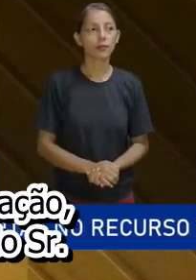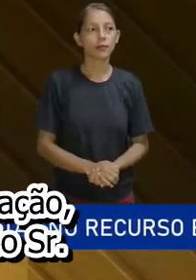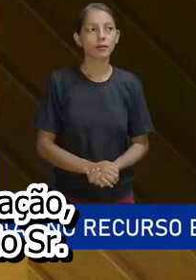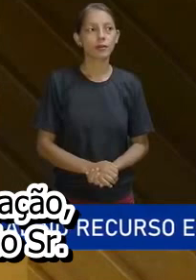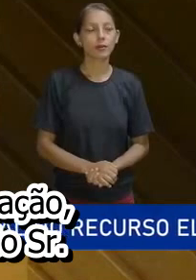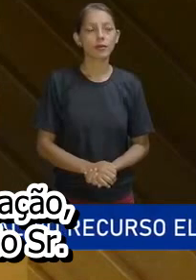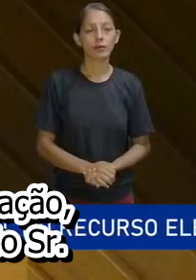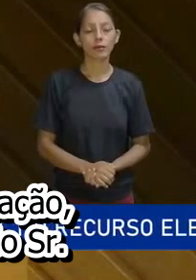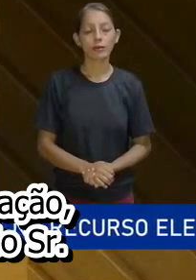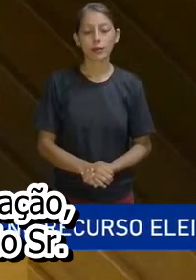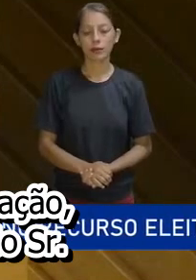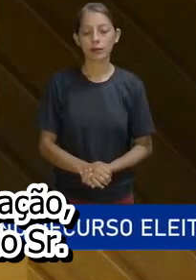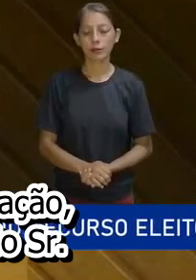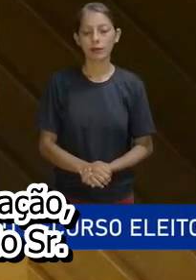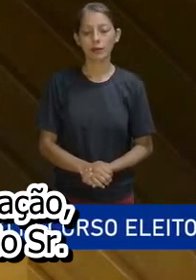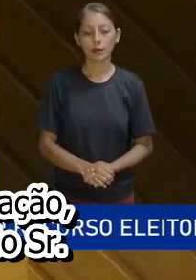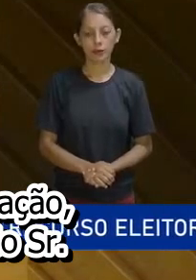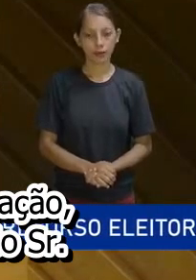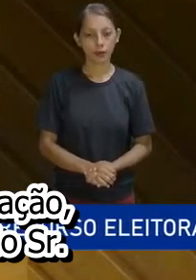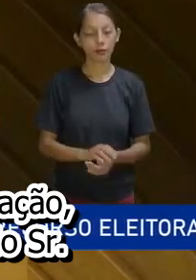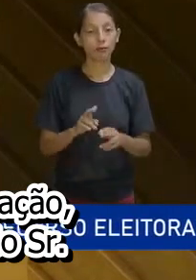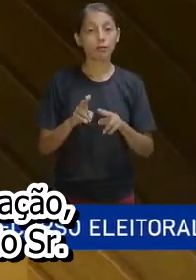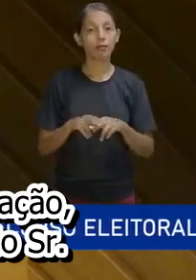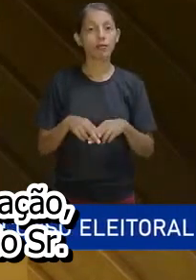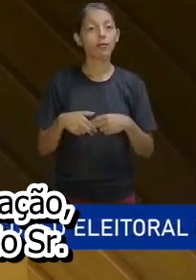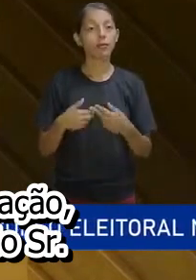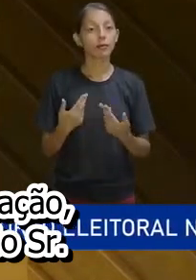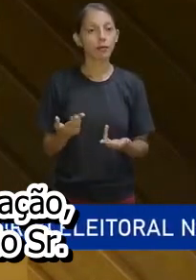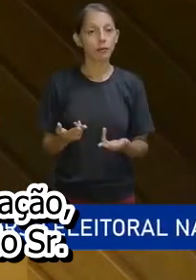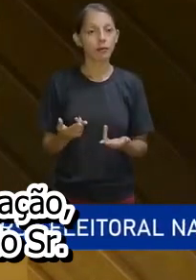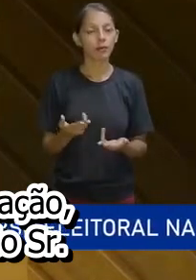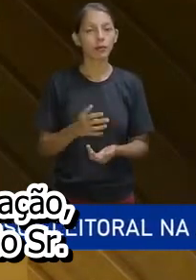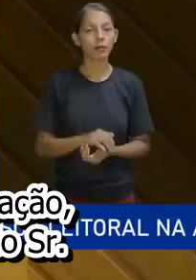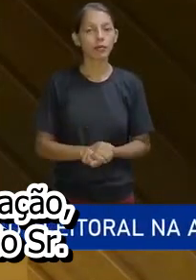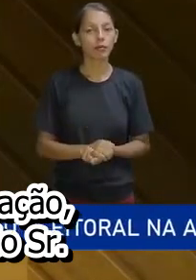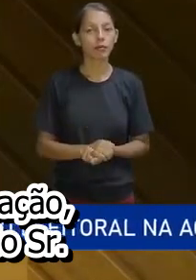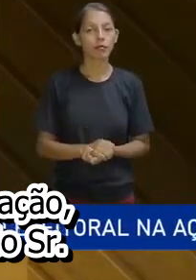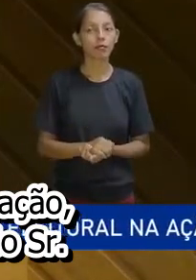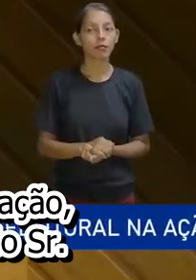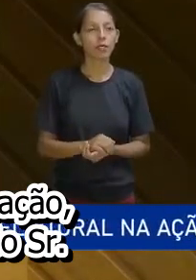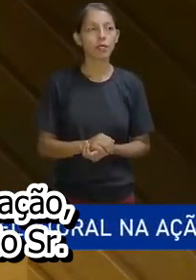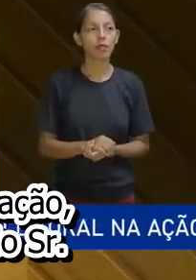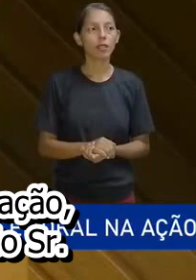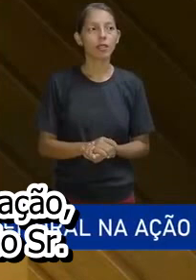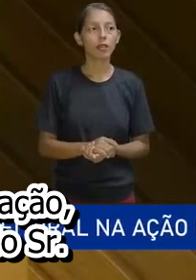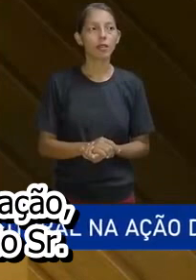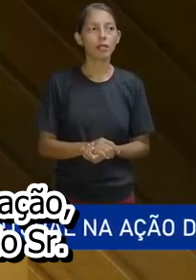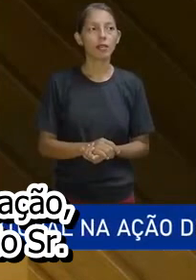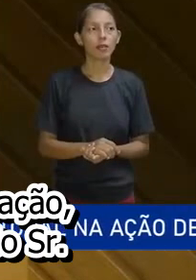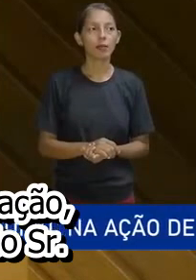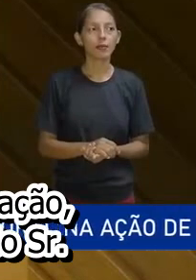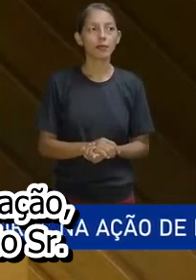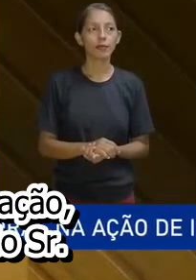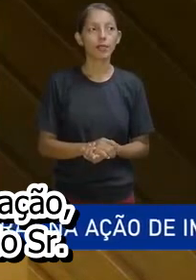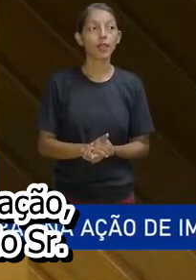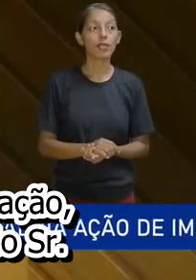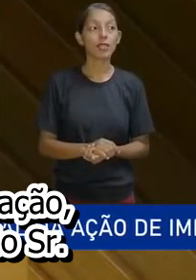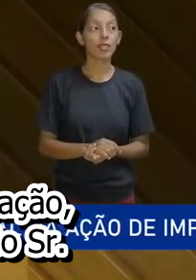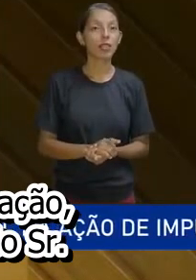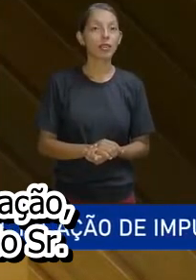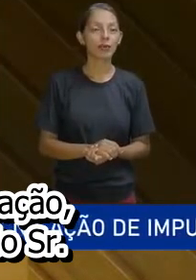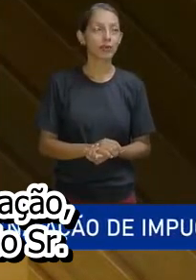Desta feita, entendo que se houve a dupla comunicação, se não houve a